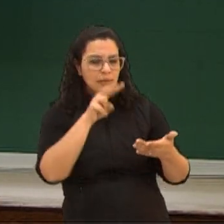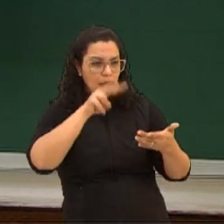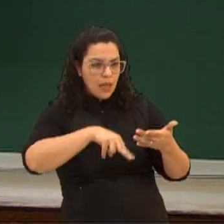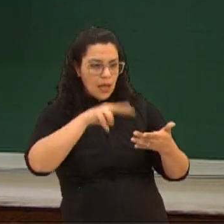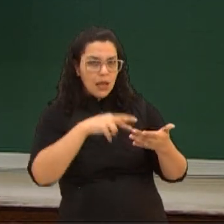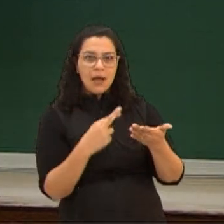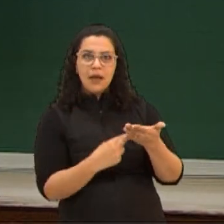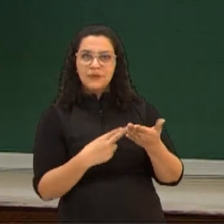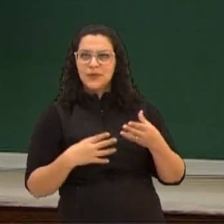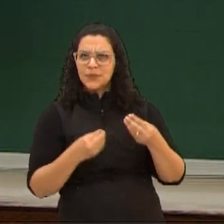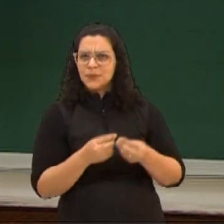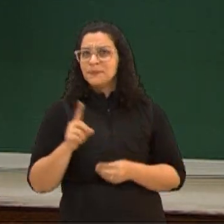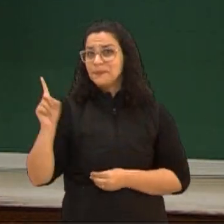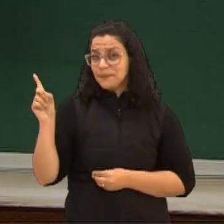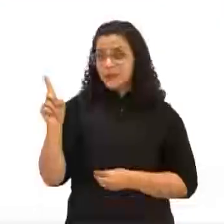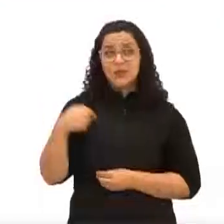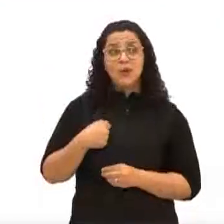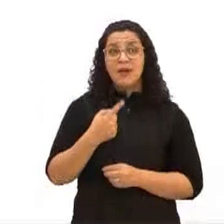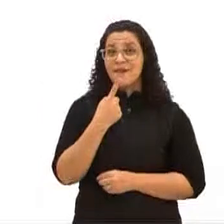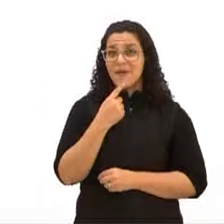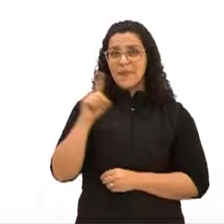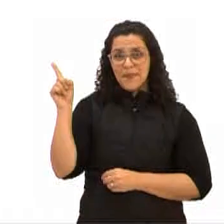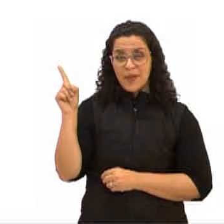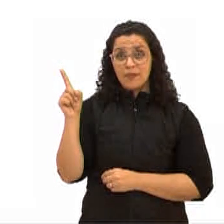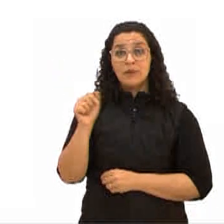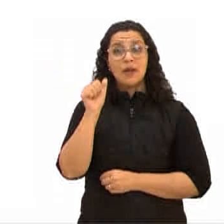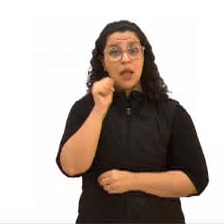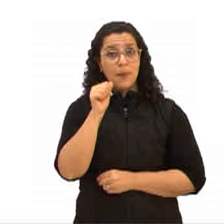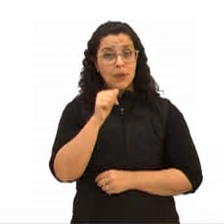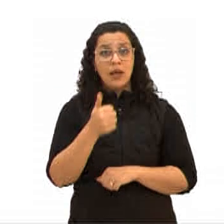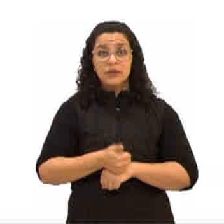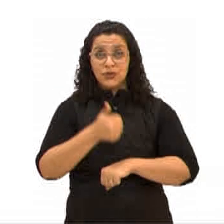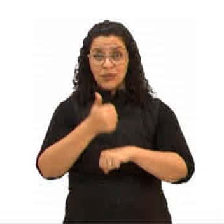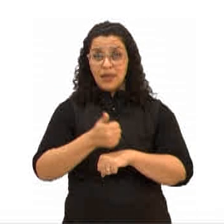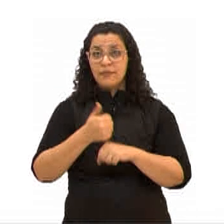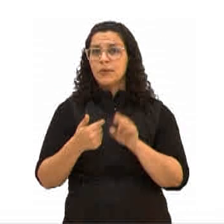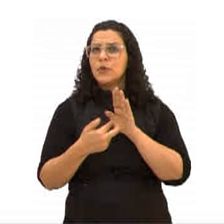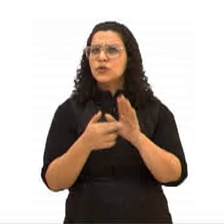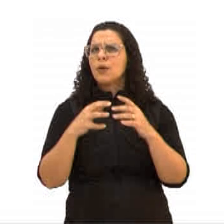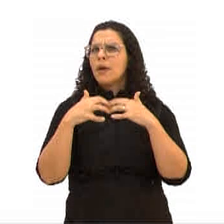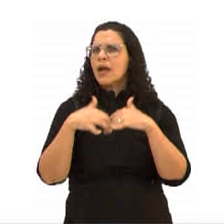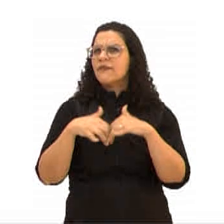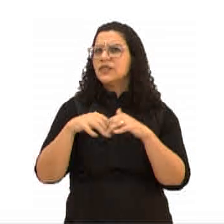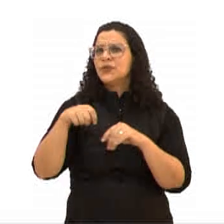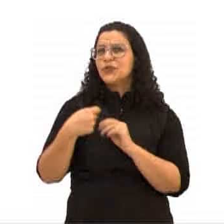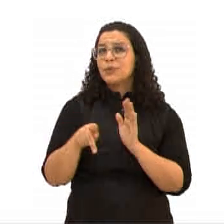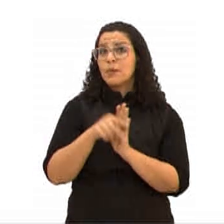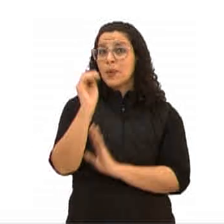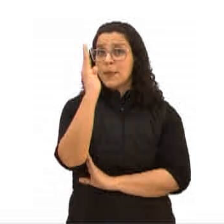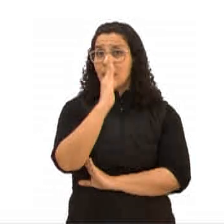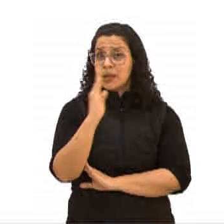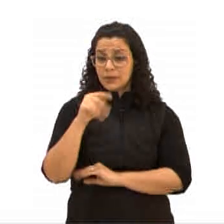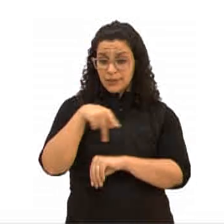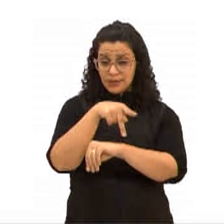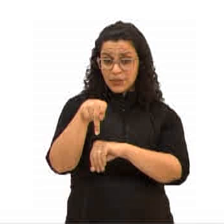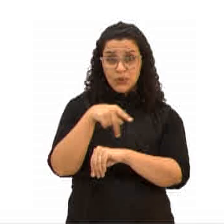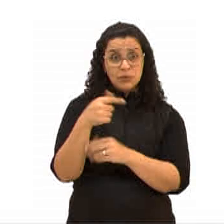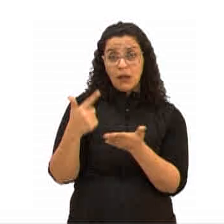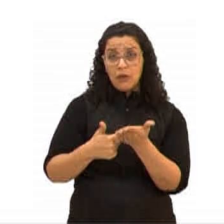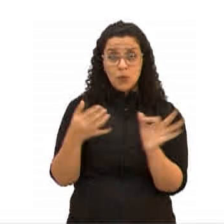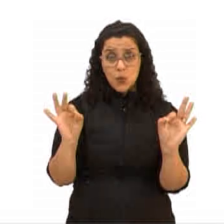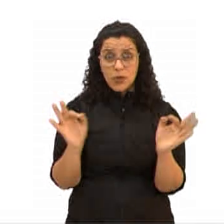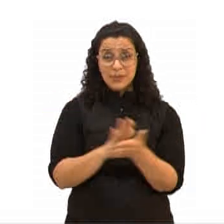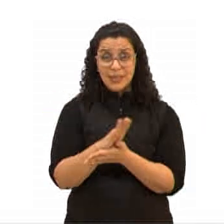leitura da revista? Olha o que eu trouxe para vocês. A editora apresentou uma reflexão a respeito de um país sem